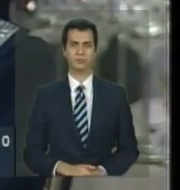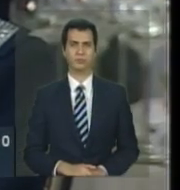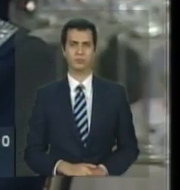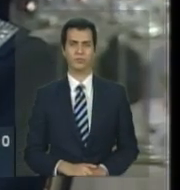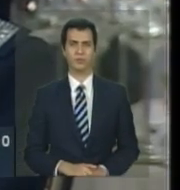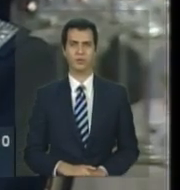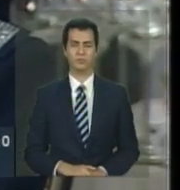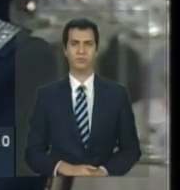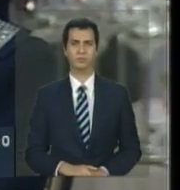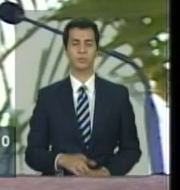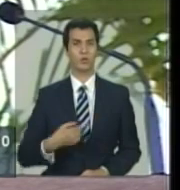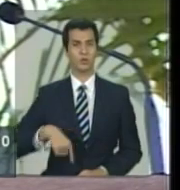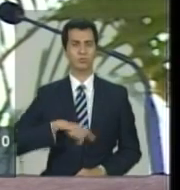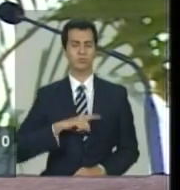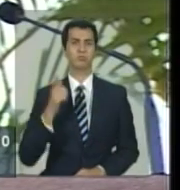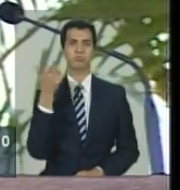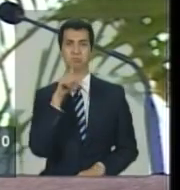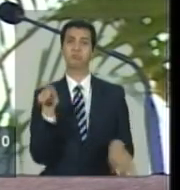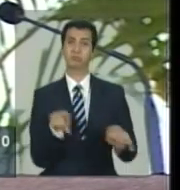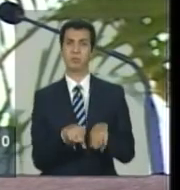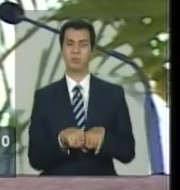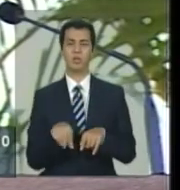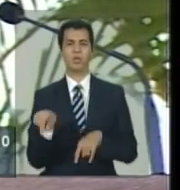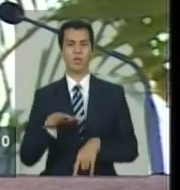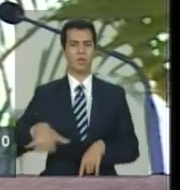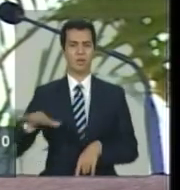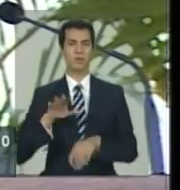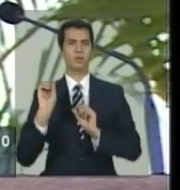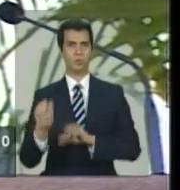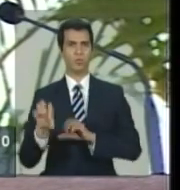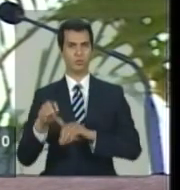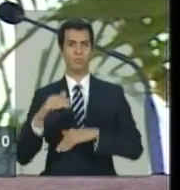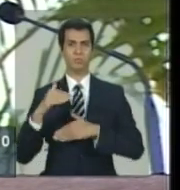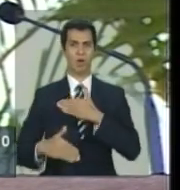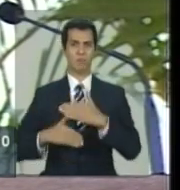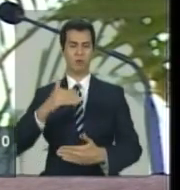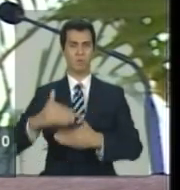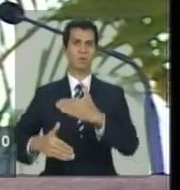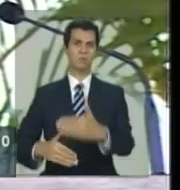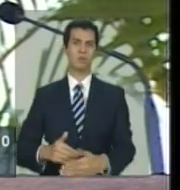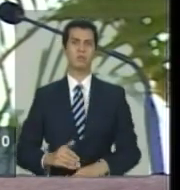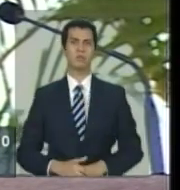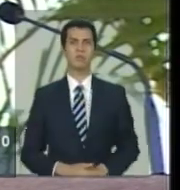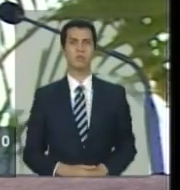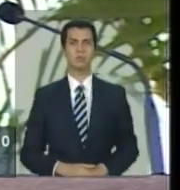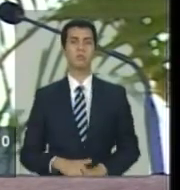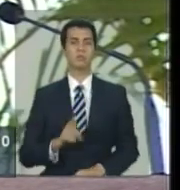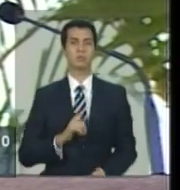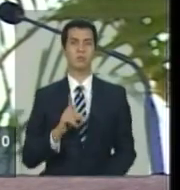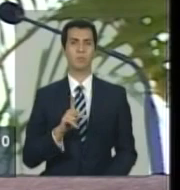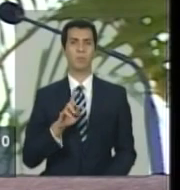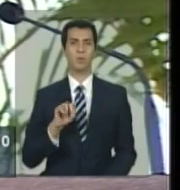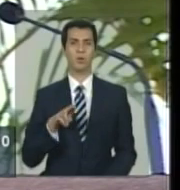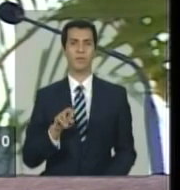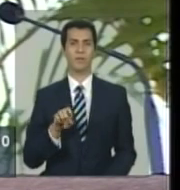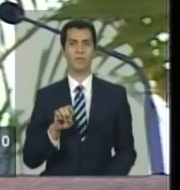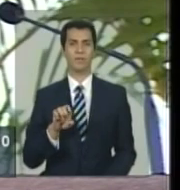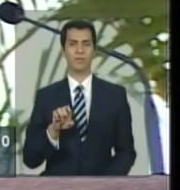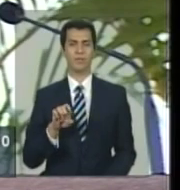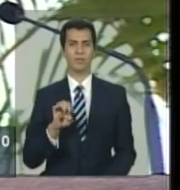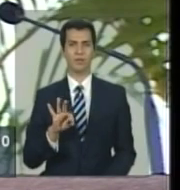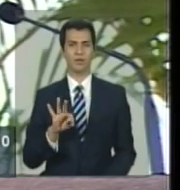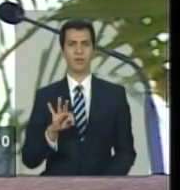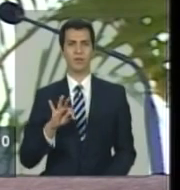Para dar o salto educacional que nossa economia e nosso país precisam, o Pronatec